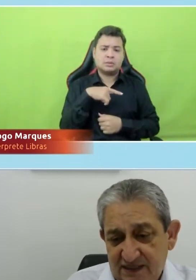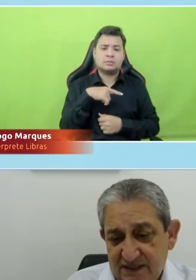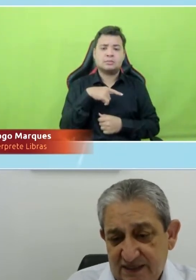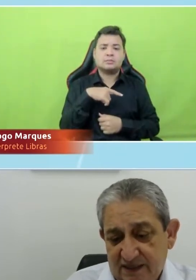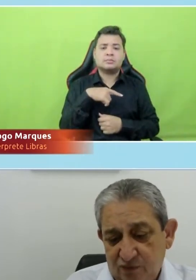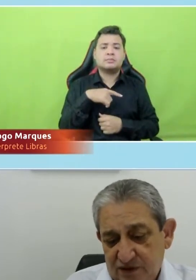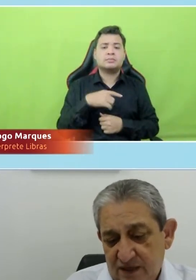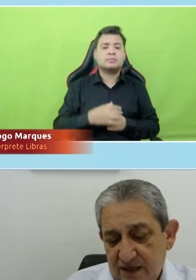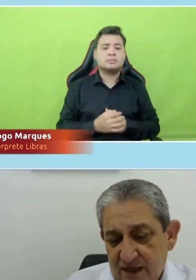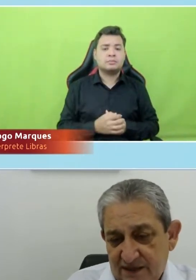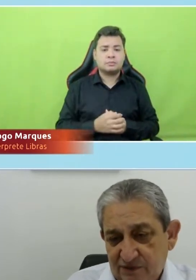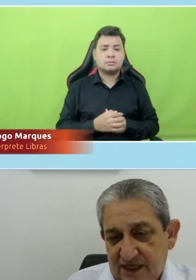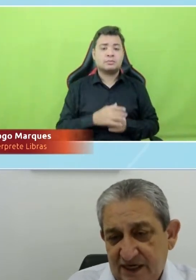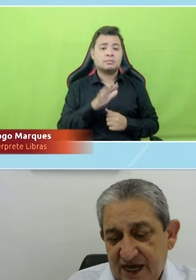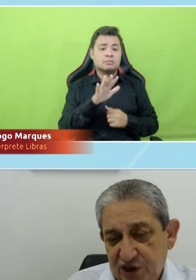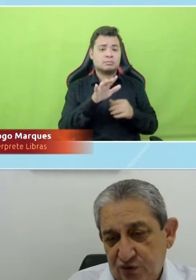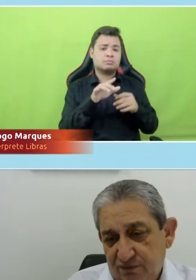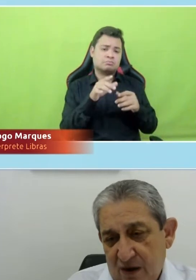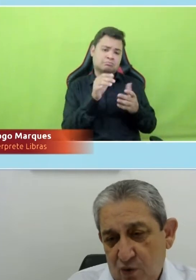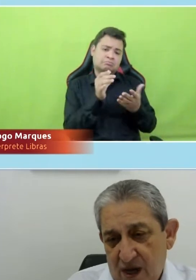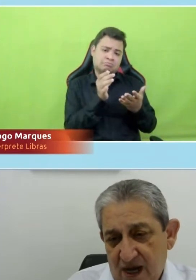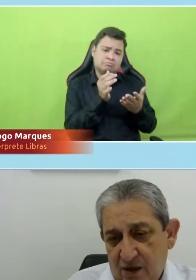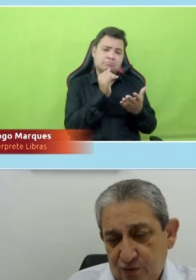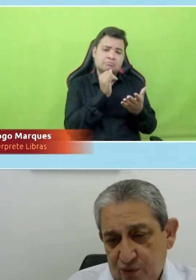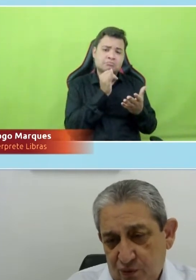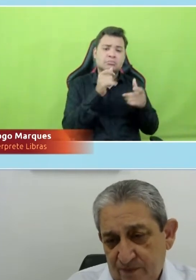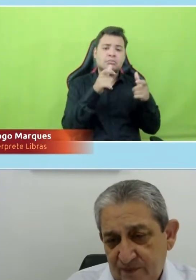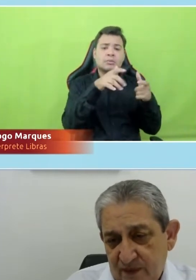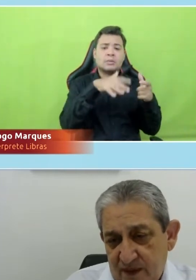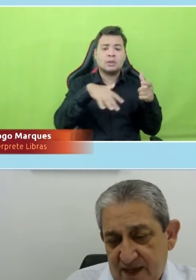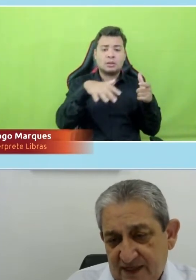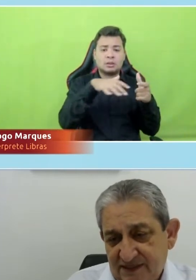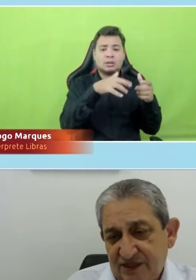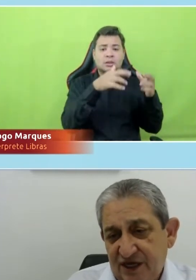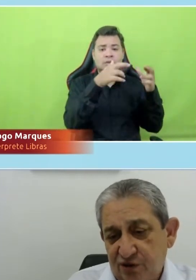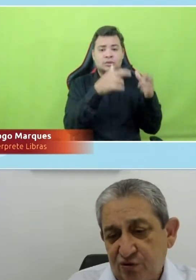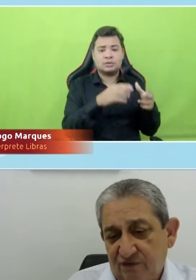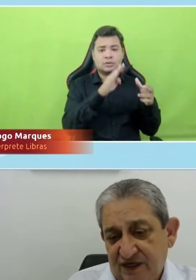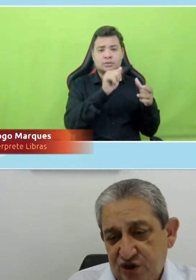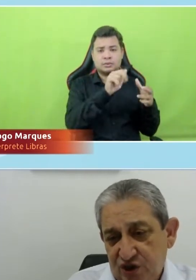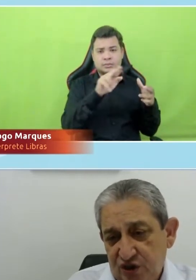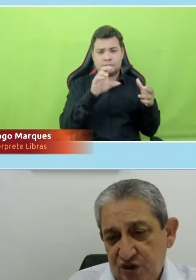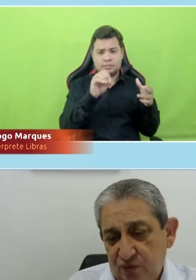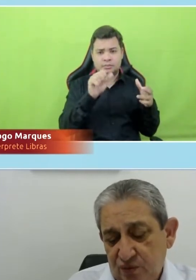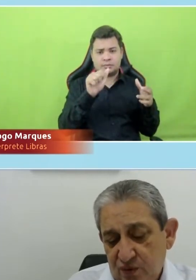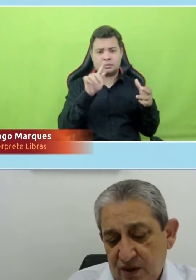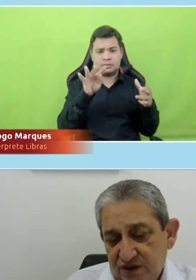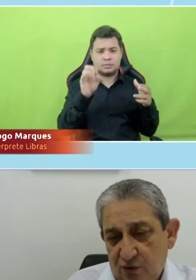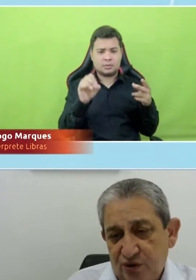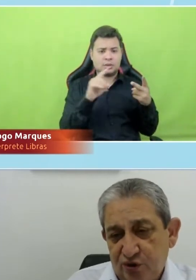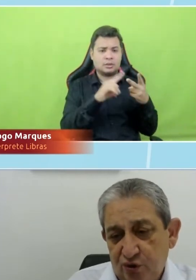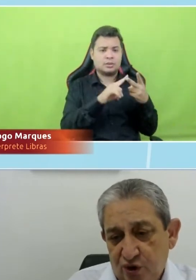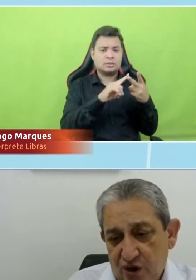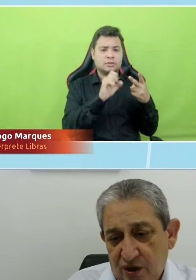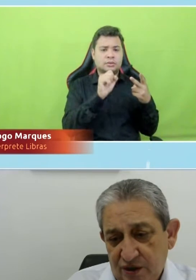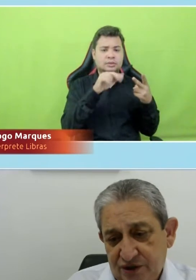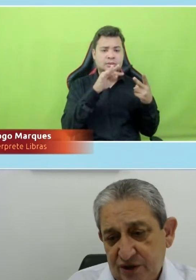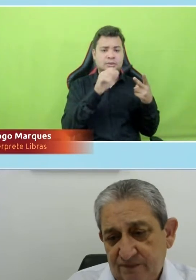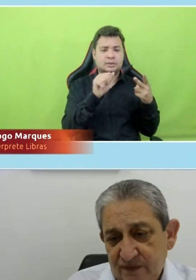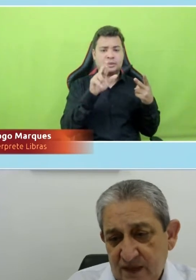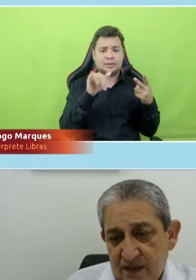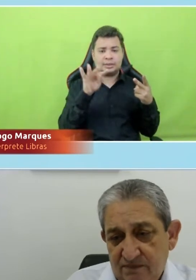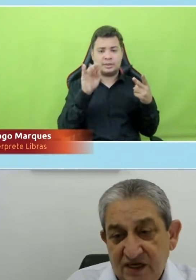6, né? Temos ali na região de Barro Alto, Santa Rita do Nordestino, São Luís do